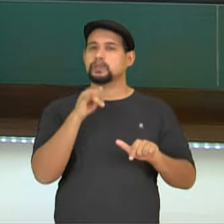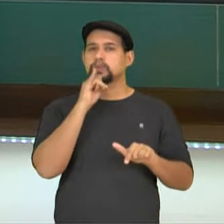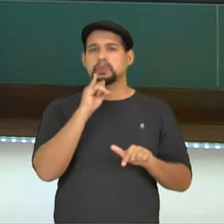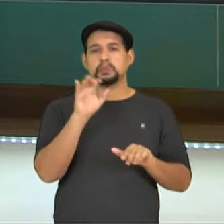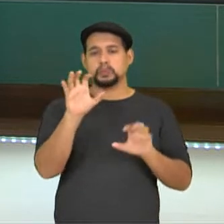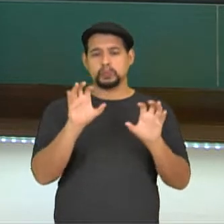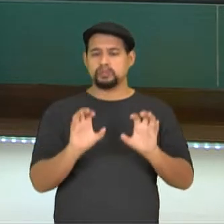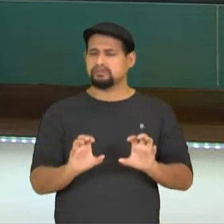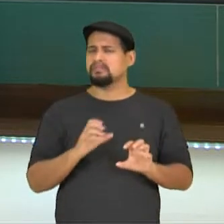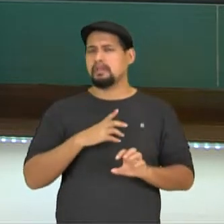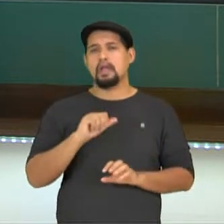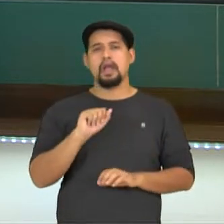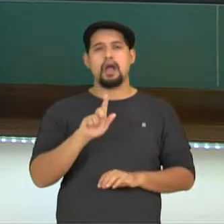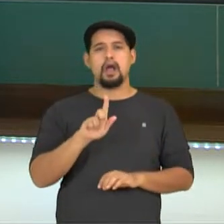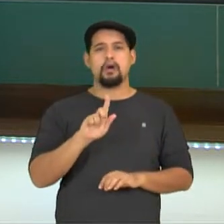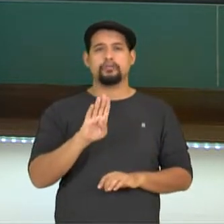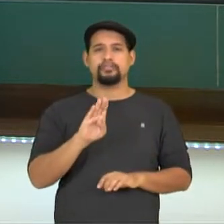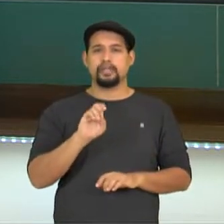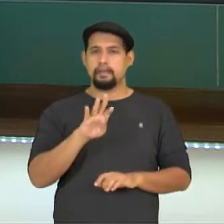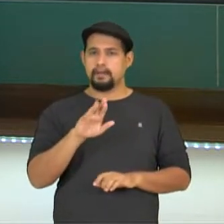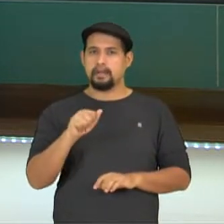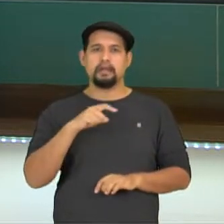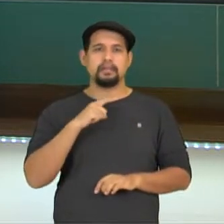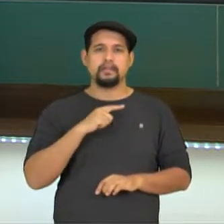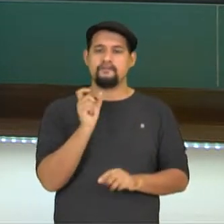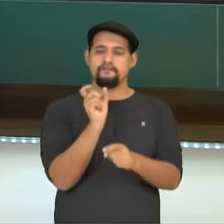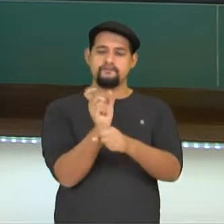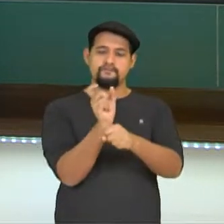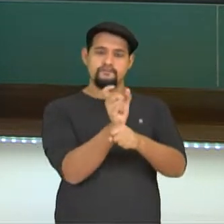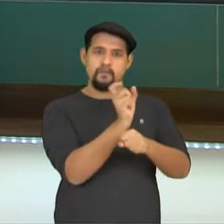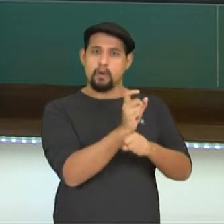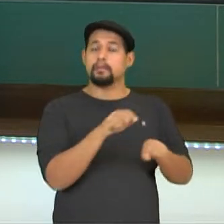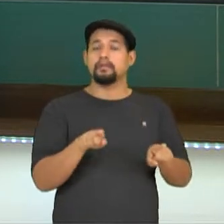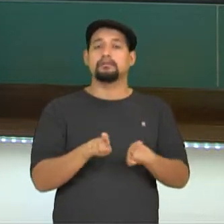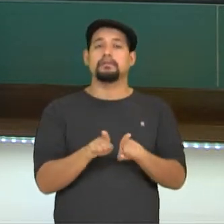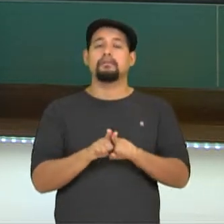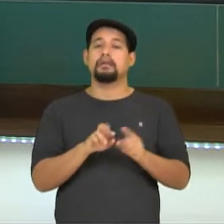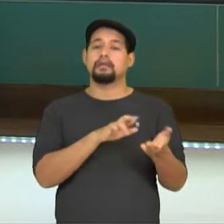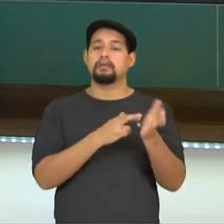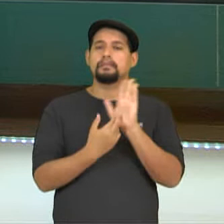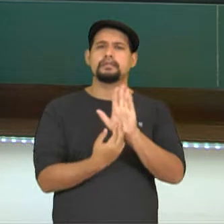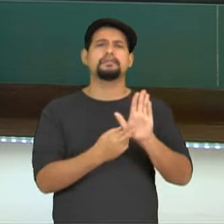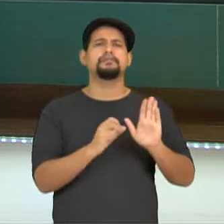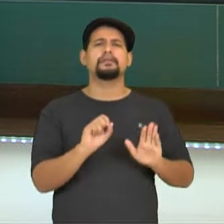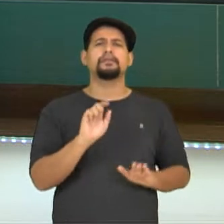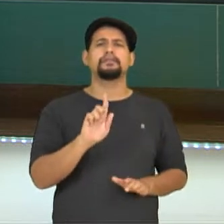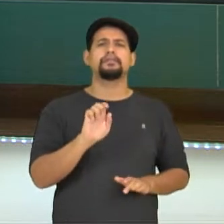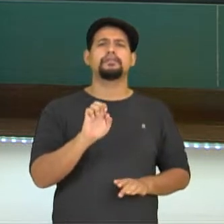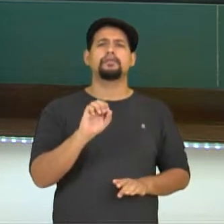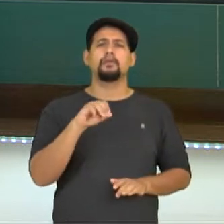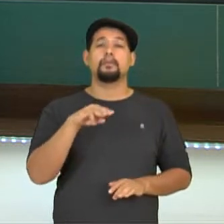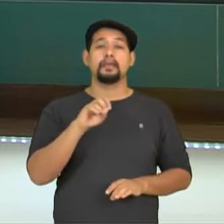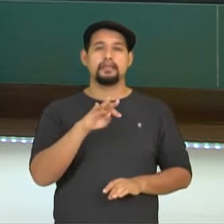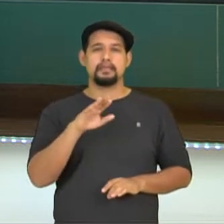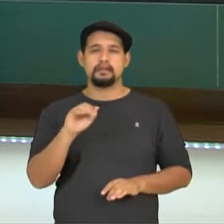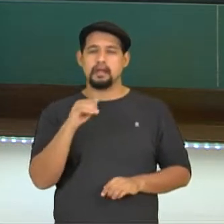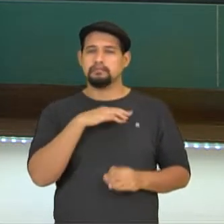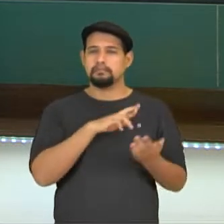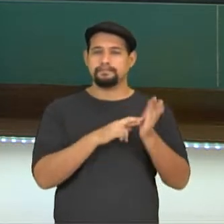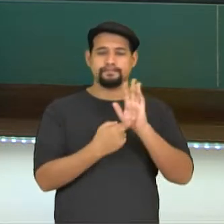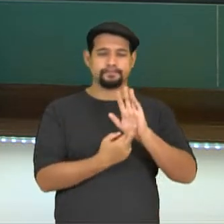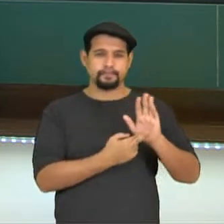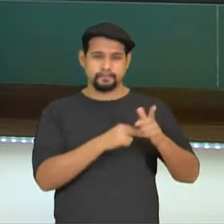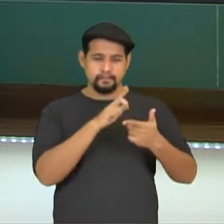forma algébrica, né? Que é quando eu coloco a fórmula, e também represento de forma geométrica, que é quando eu represento ela